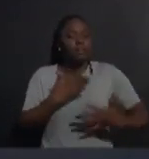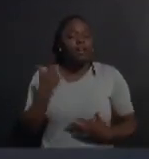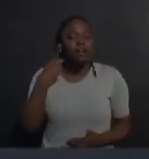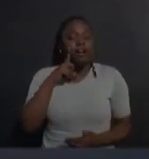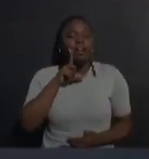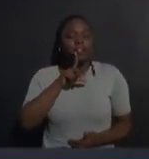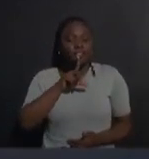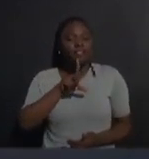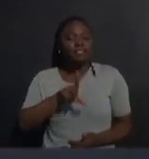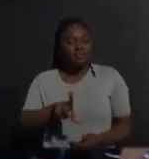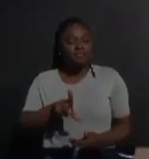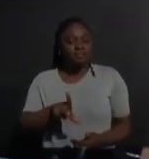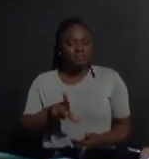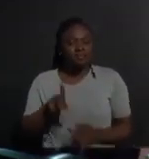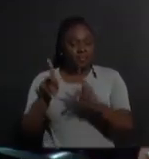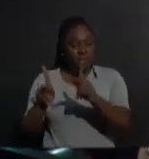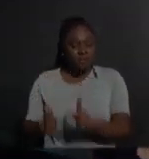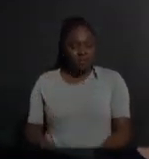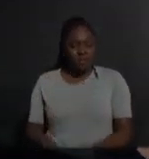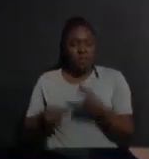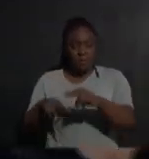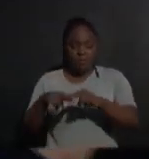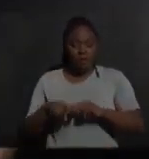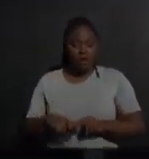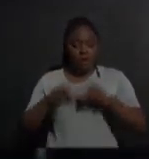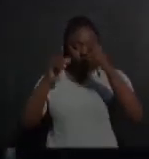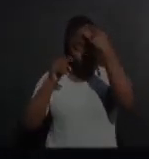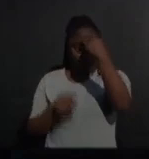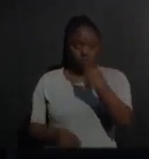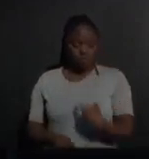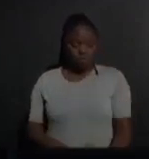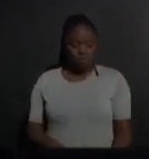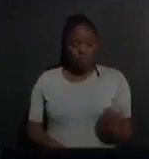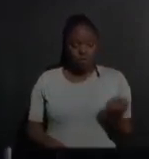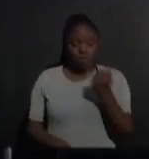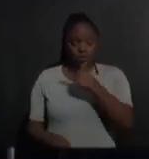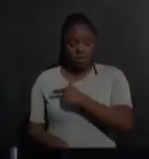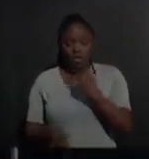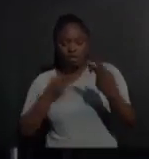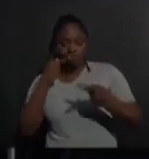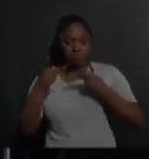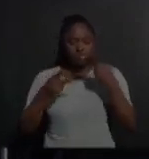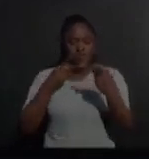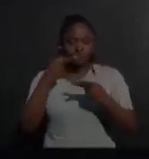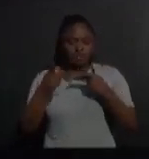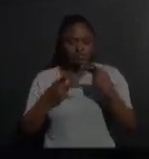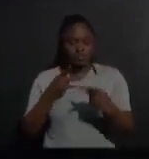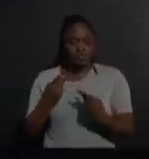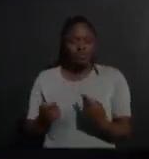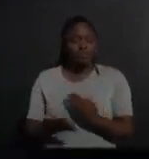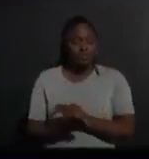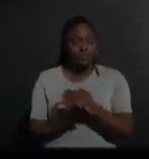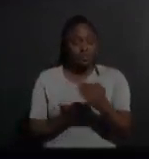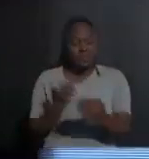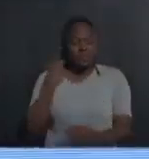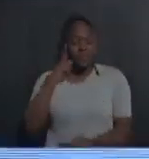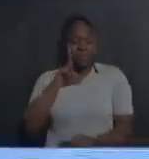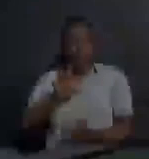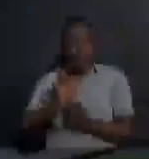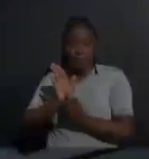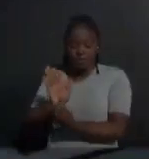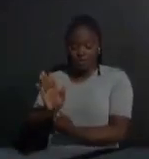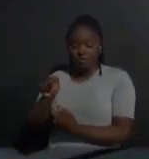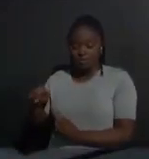ganhá-los. Até mais pelo seu jeito do que pelas suas palavras. Você começa a conquistá-los. E a mostrar para eles